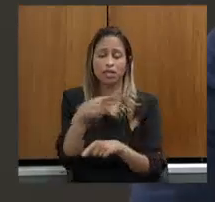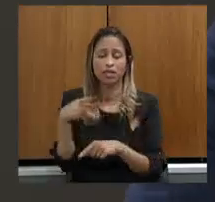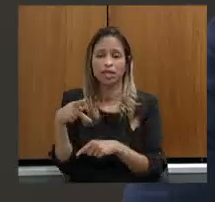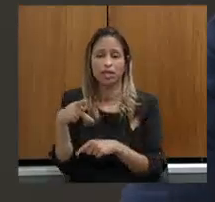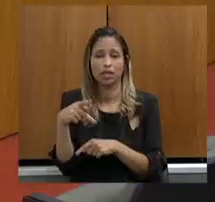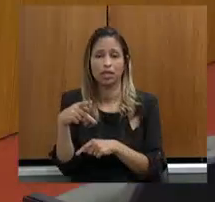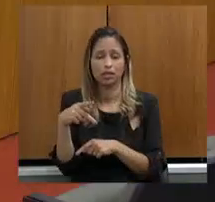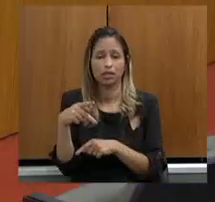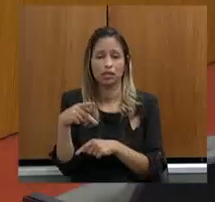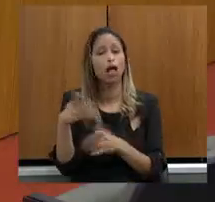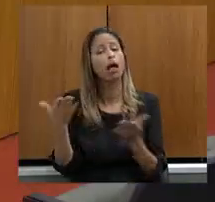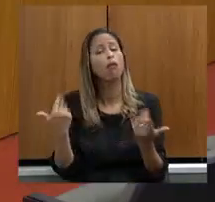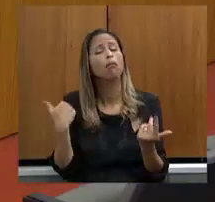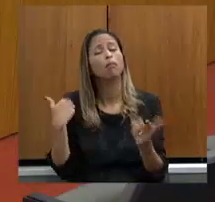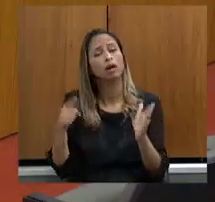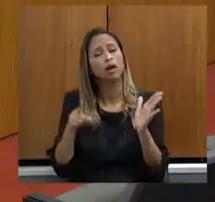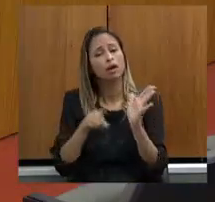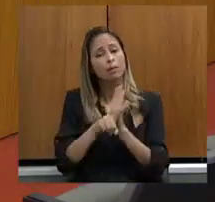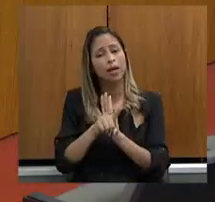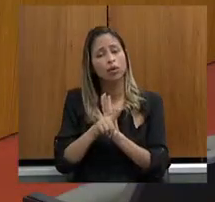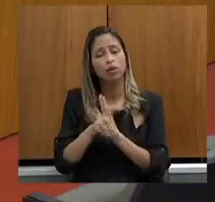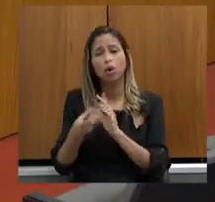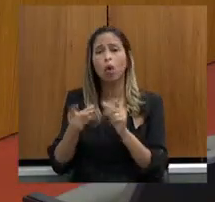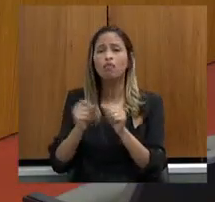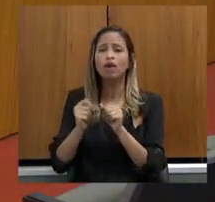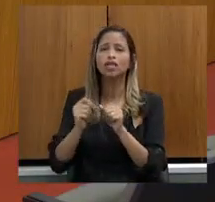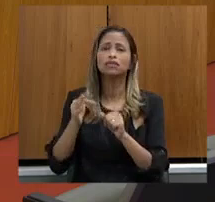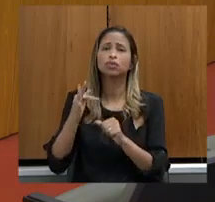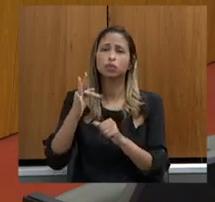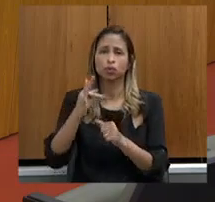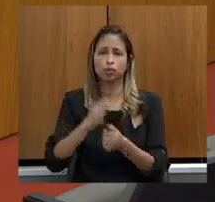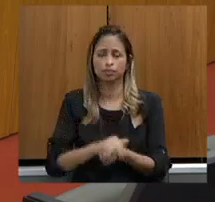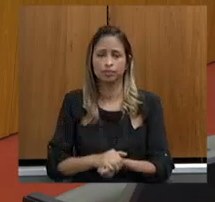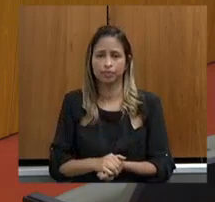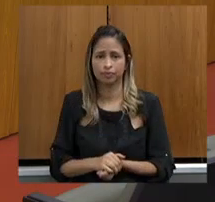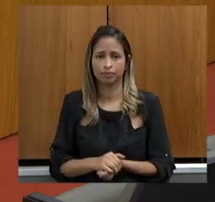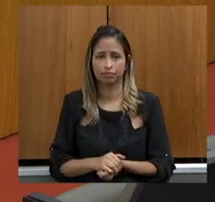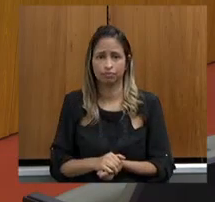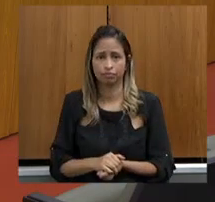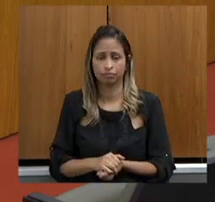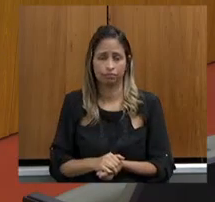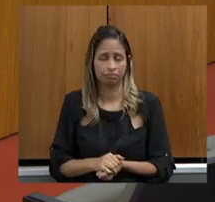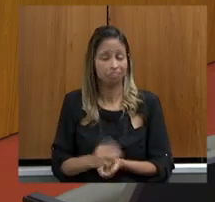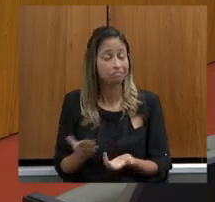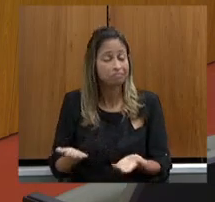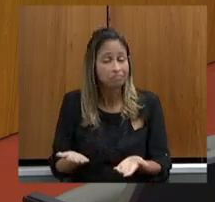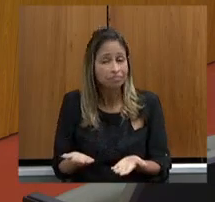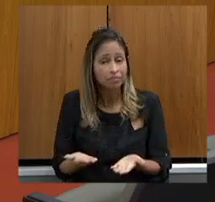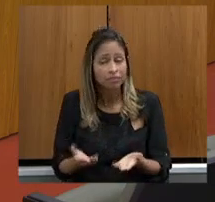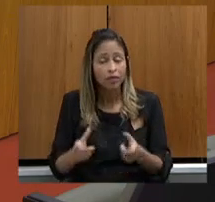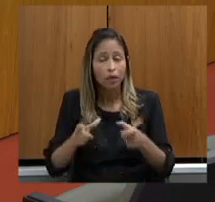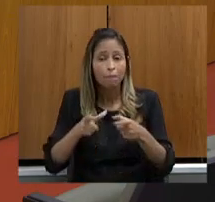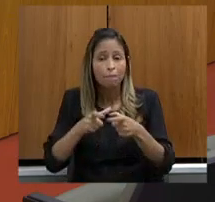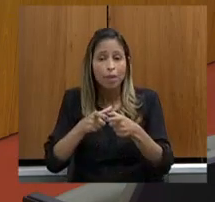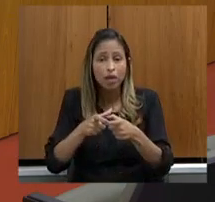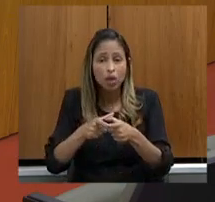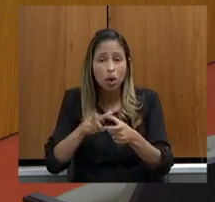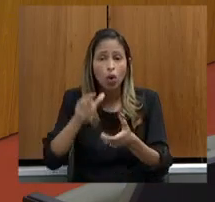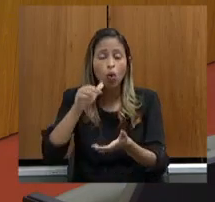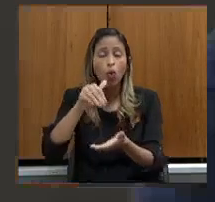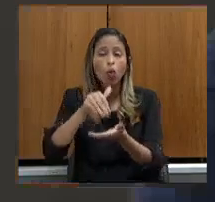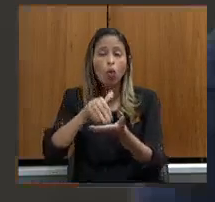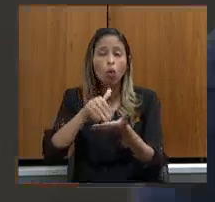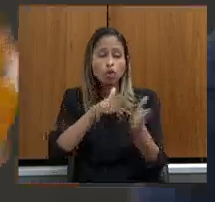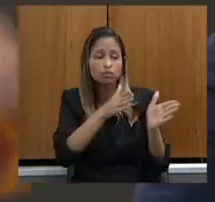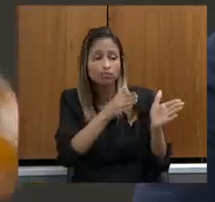Então essa é a minha pergunta como é que eu como é que vai ser nosso futuro a gente teve o menor renovação né do último período